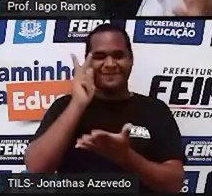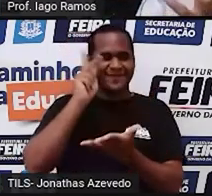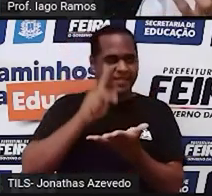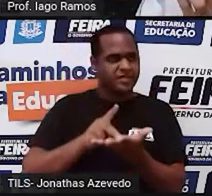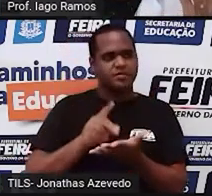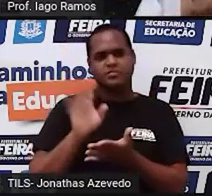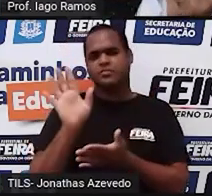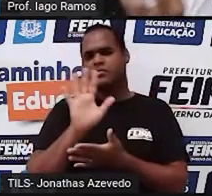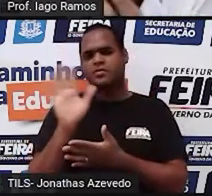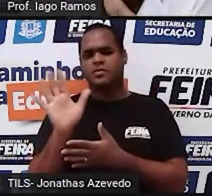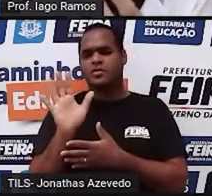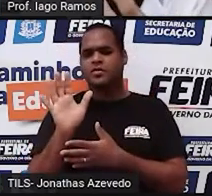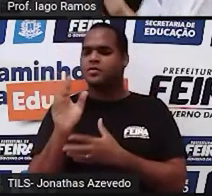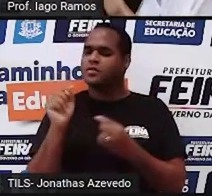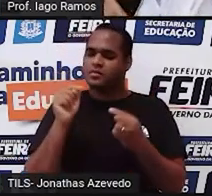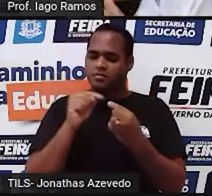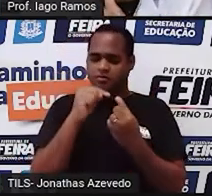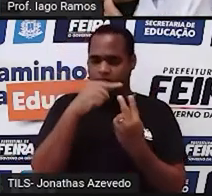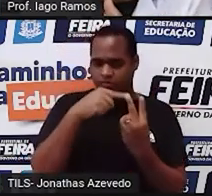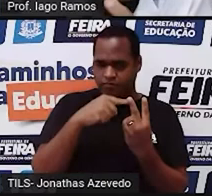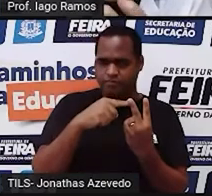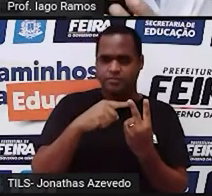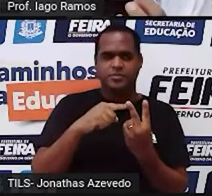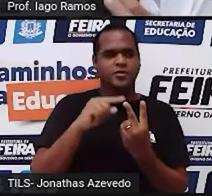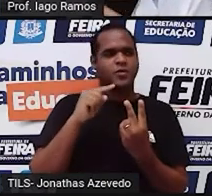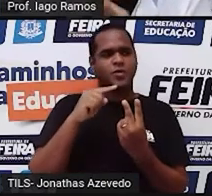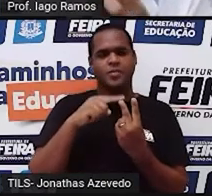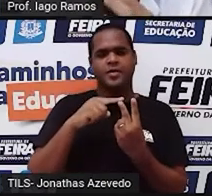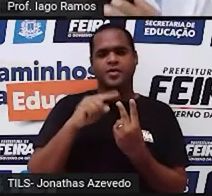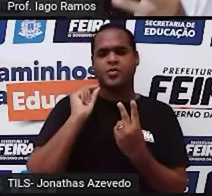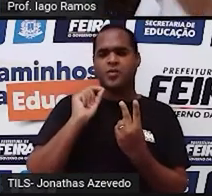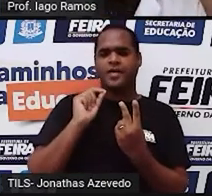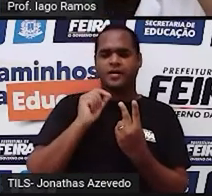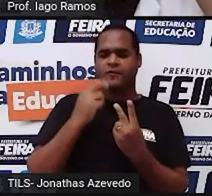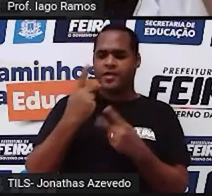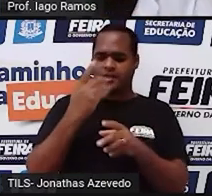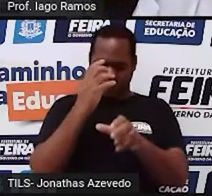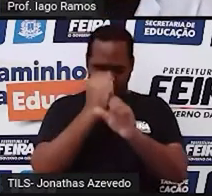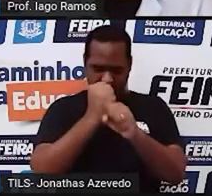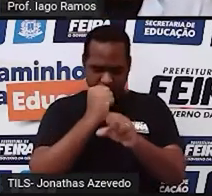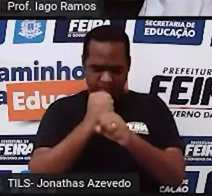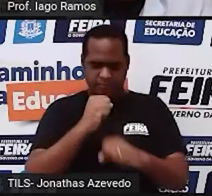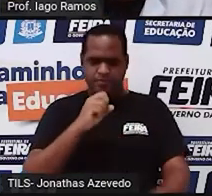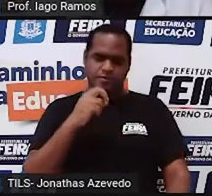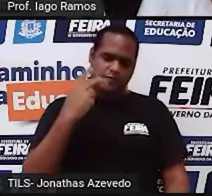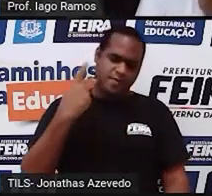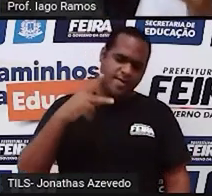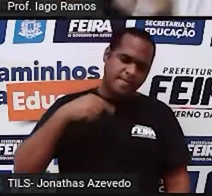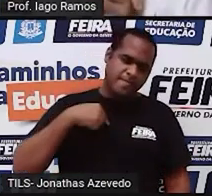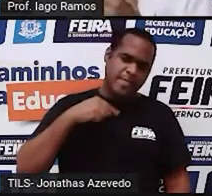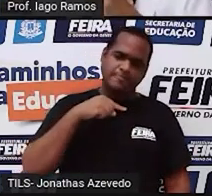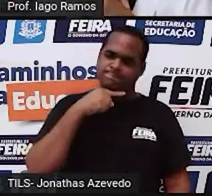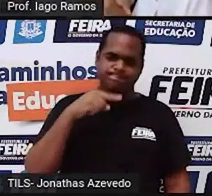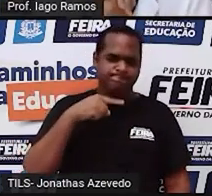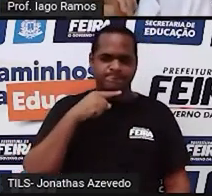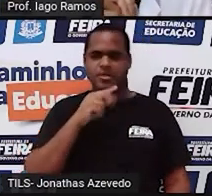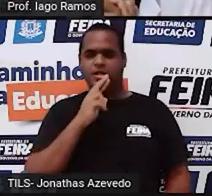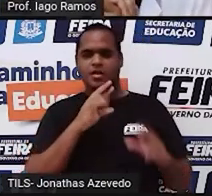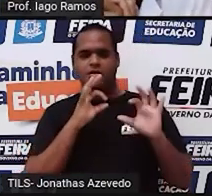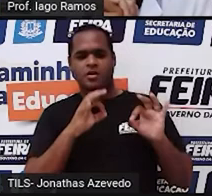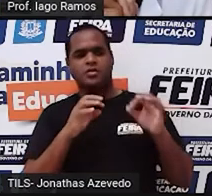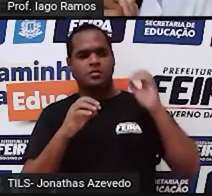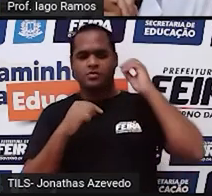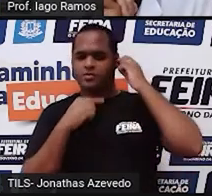aquela que você aquela raiz quadrada lembra da raiz quadrada você vai calcular e você não consegue achar o